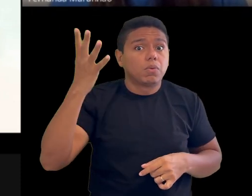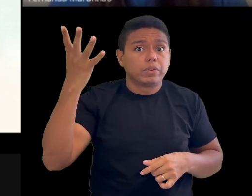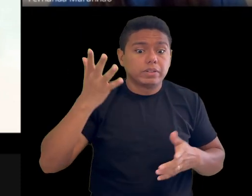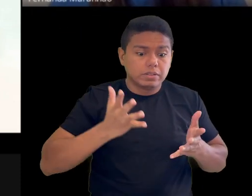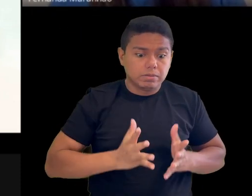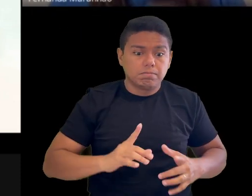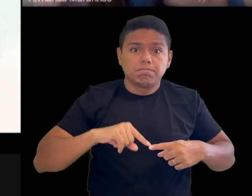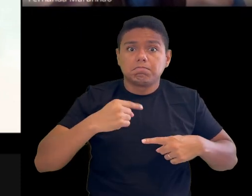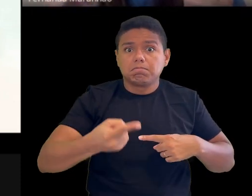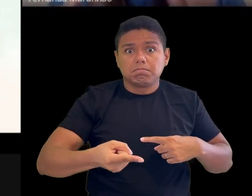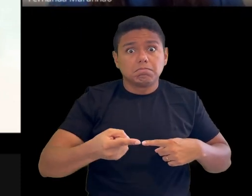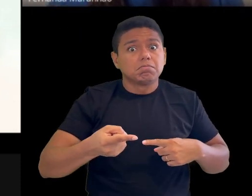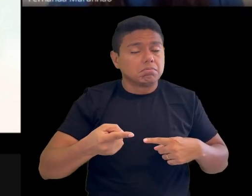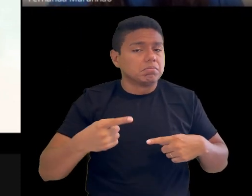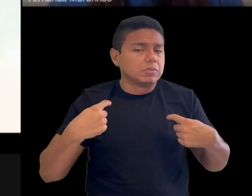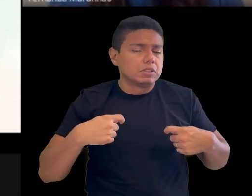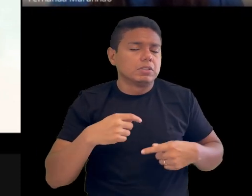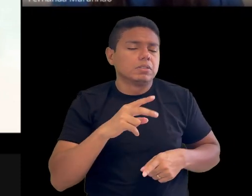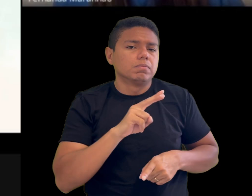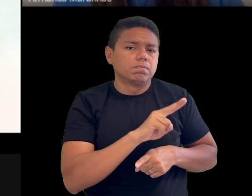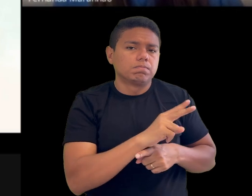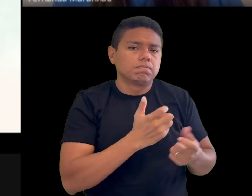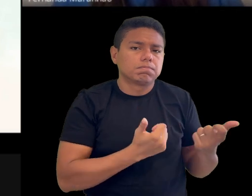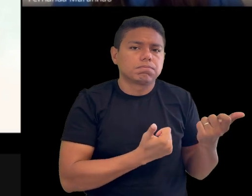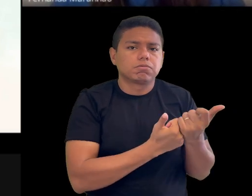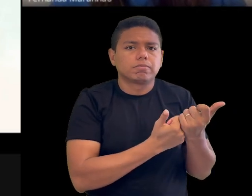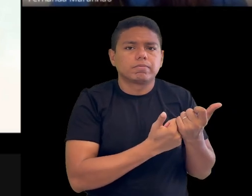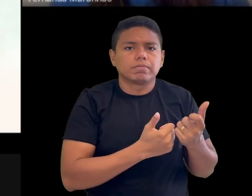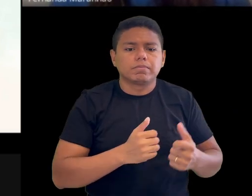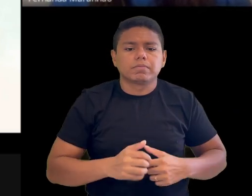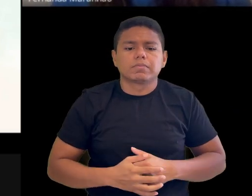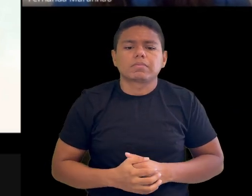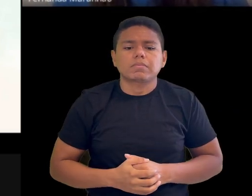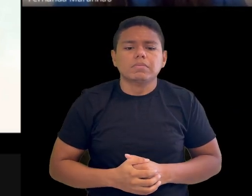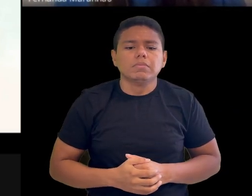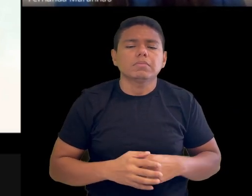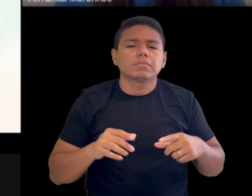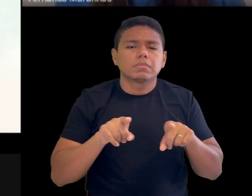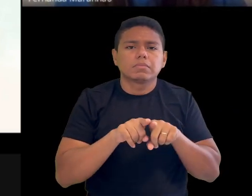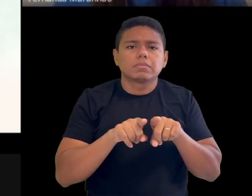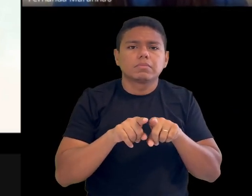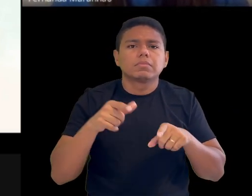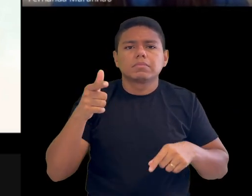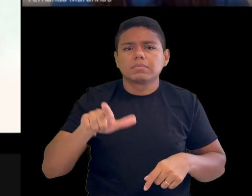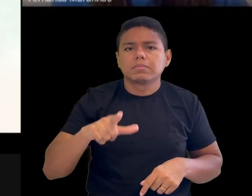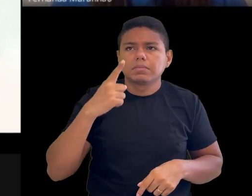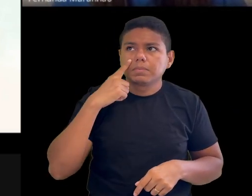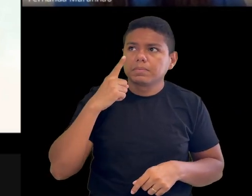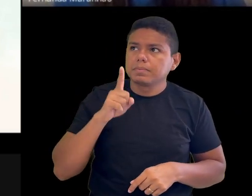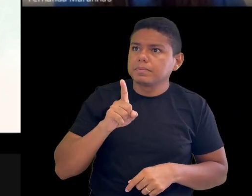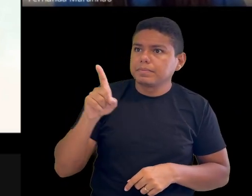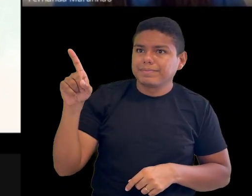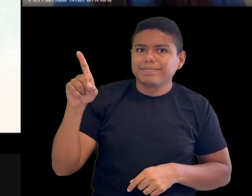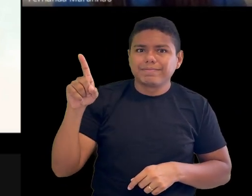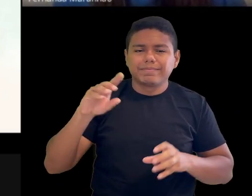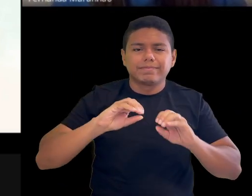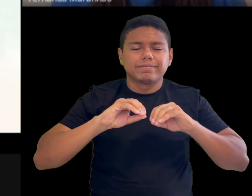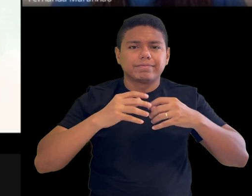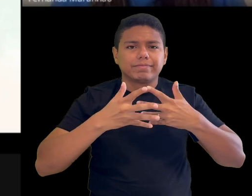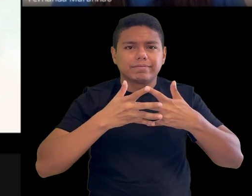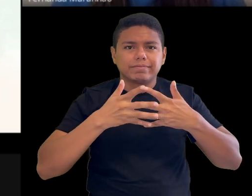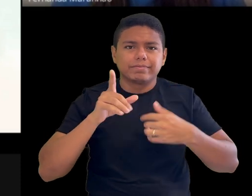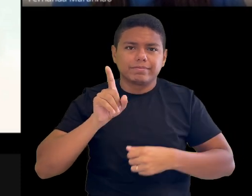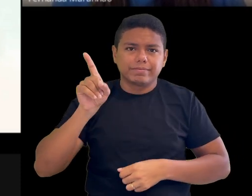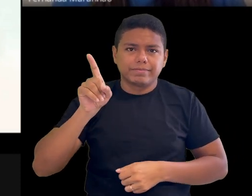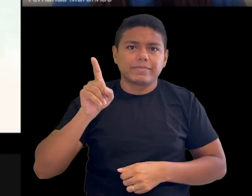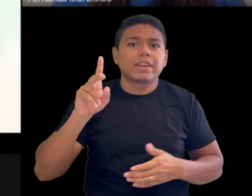Temos ainda o descolamento prematuro de placenta normalmente inserida como uma causa importante de sangramento, de hemorragia na